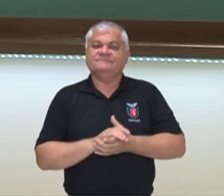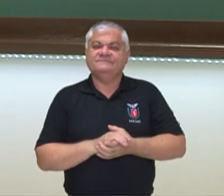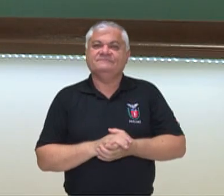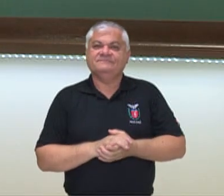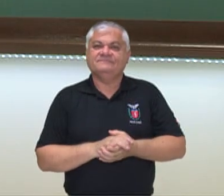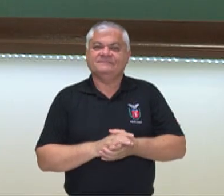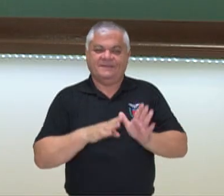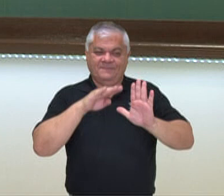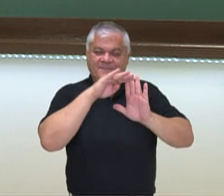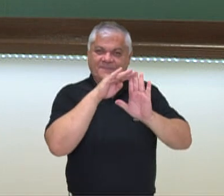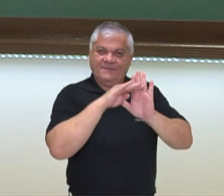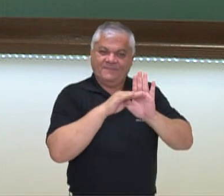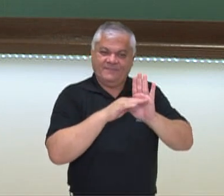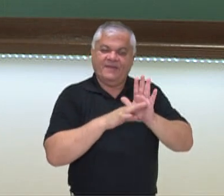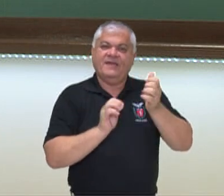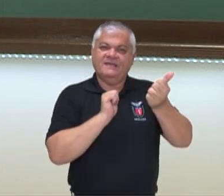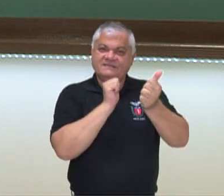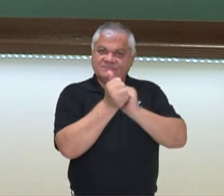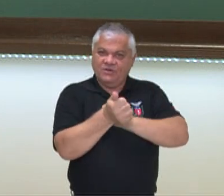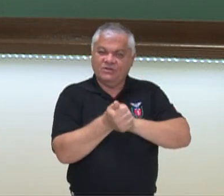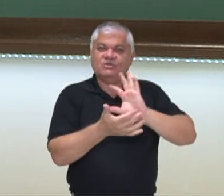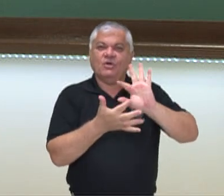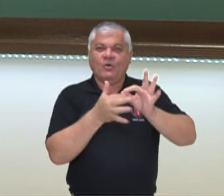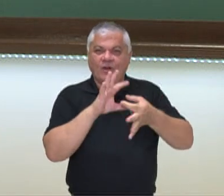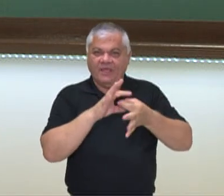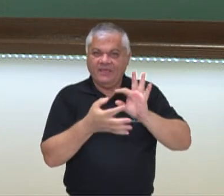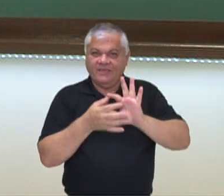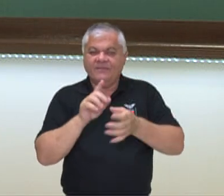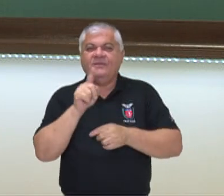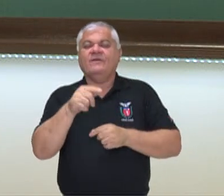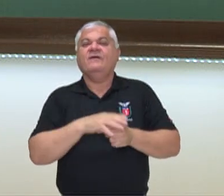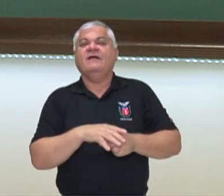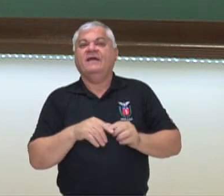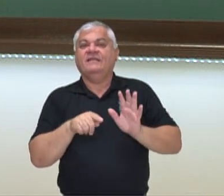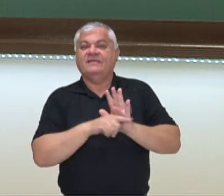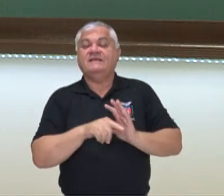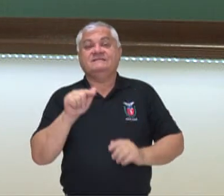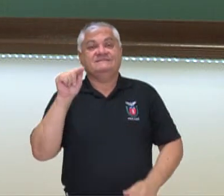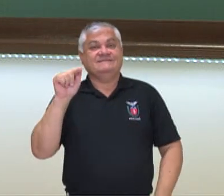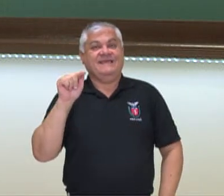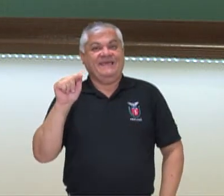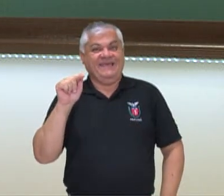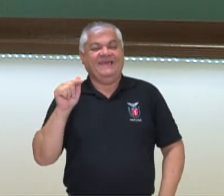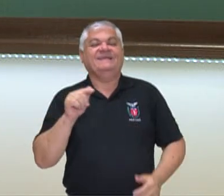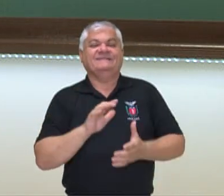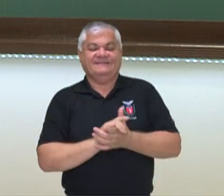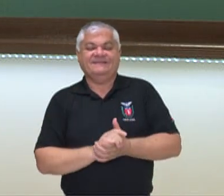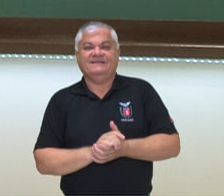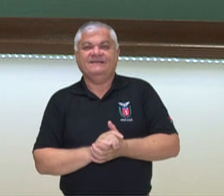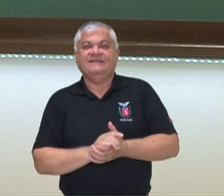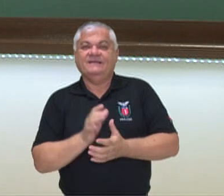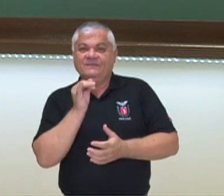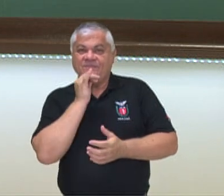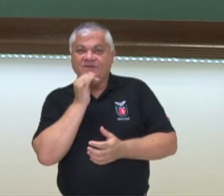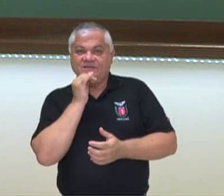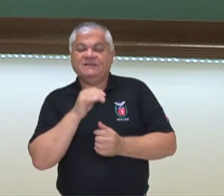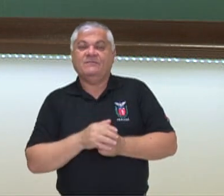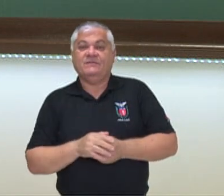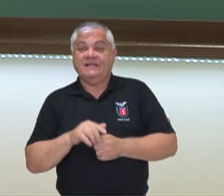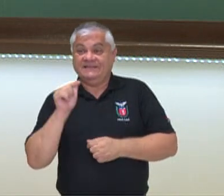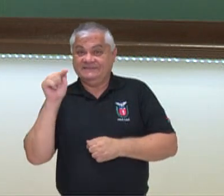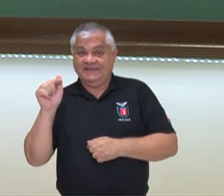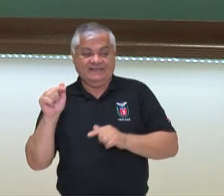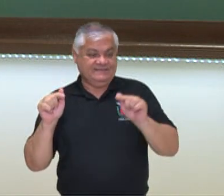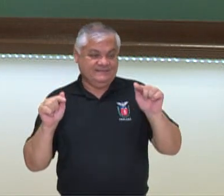da lista de esportes olímpicos, né? Na modalidade 7, diferente da modalidade Union, quando a gente tem 15